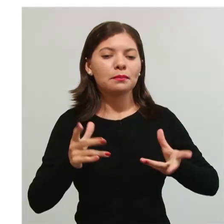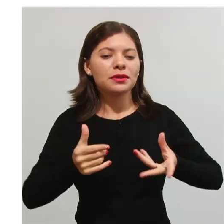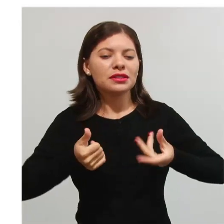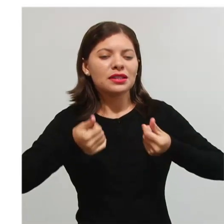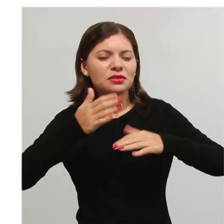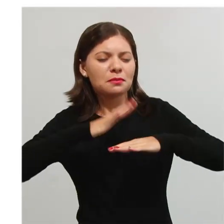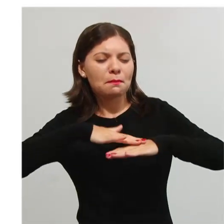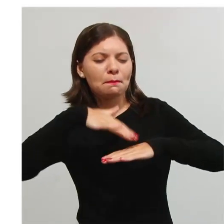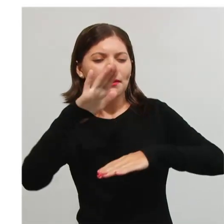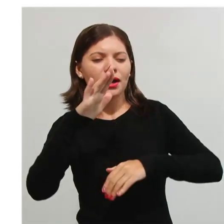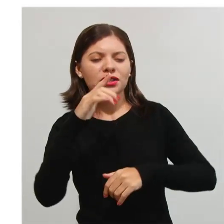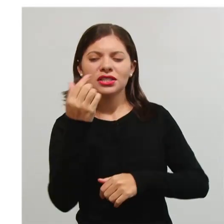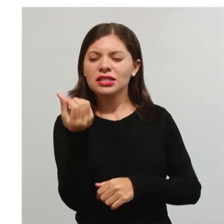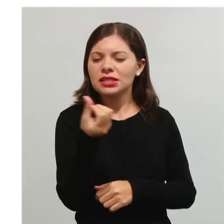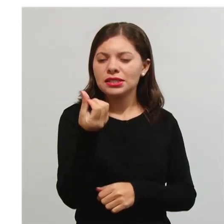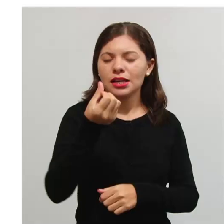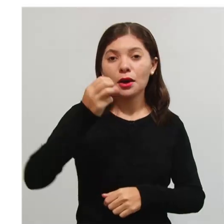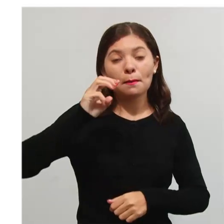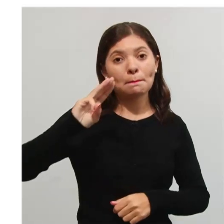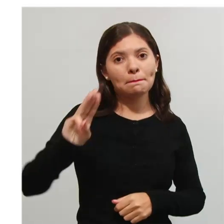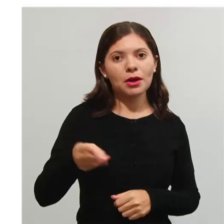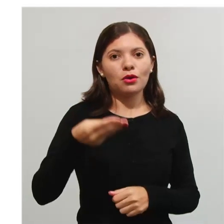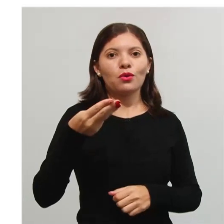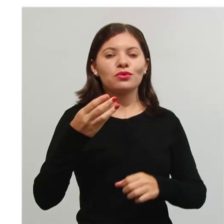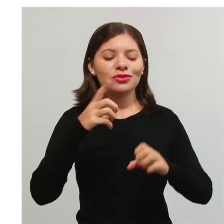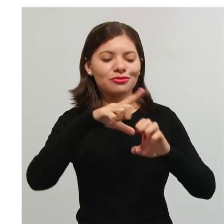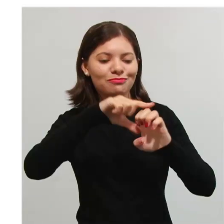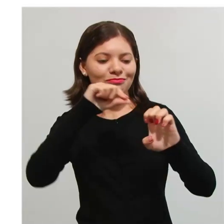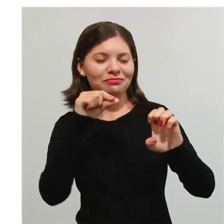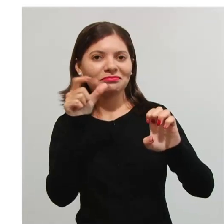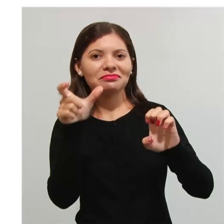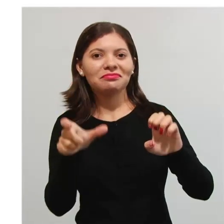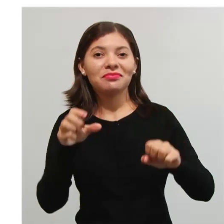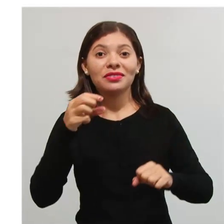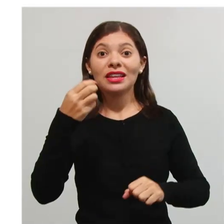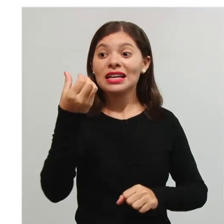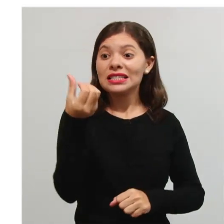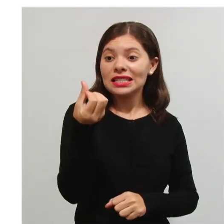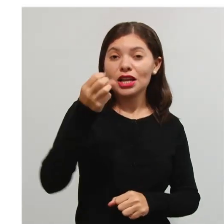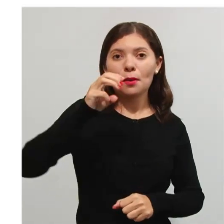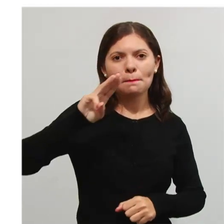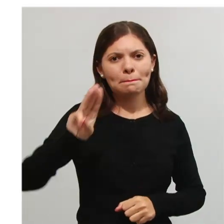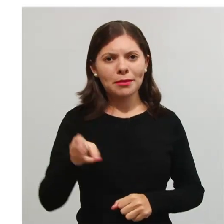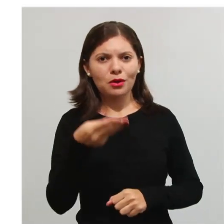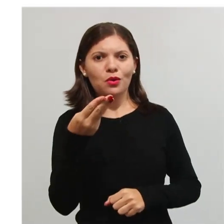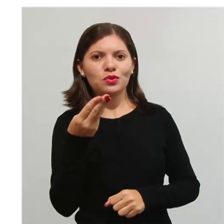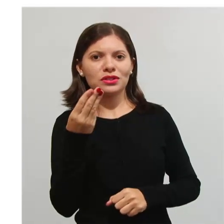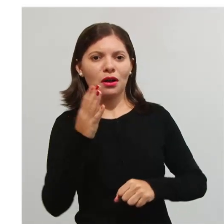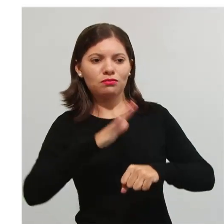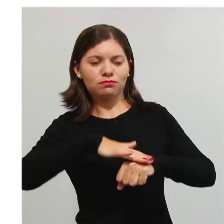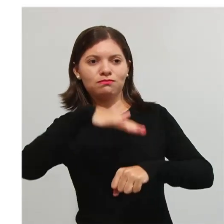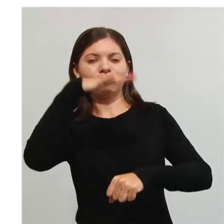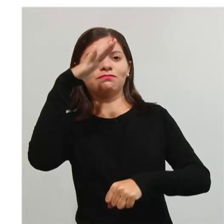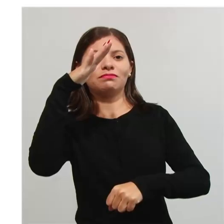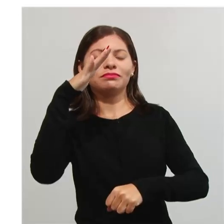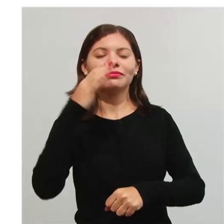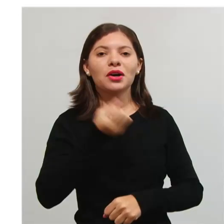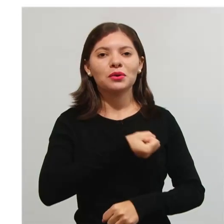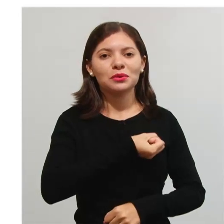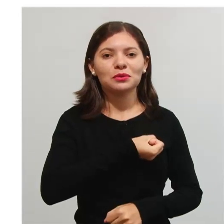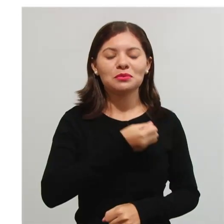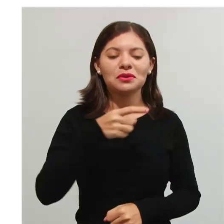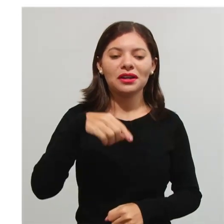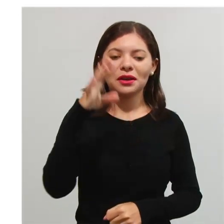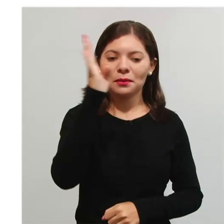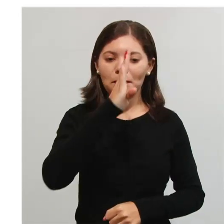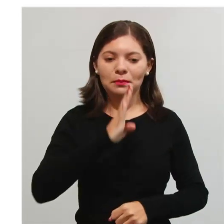de 6 milhões de empreendedores. Olha só, 6 milhões, um número altíssimo em todo o país,